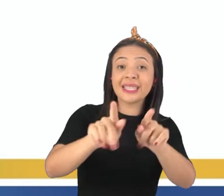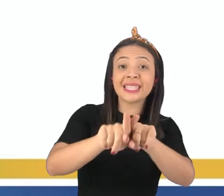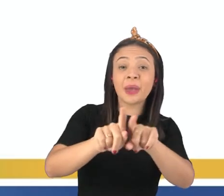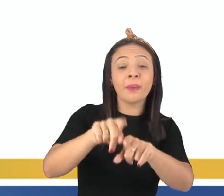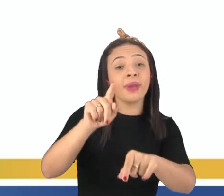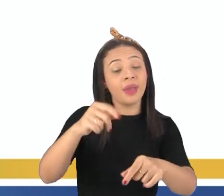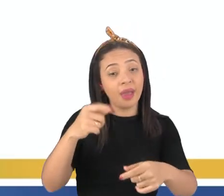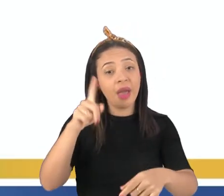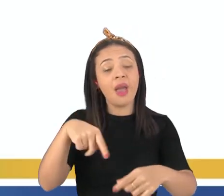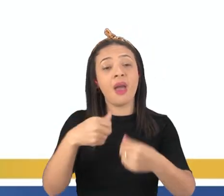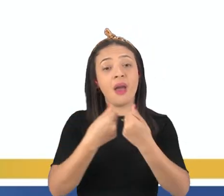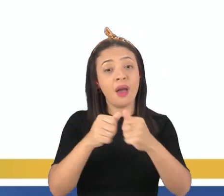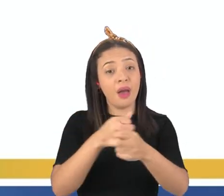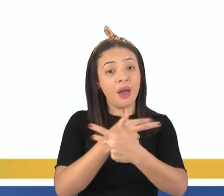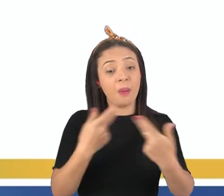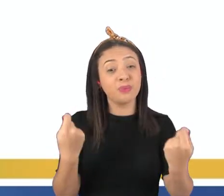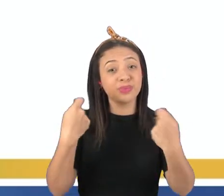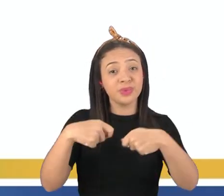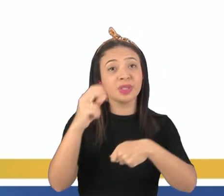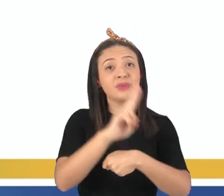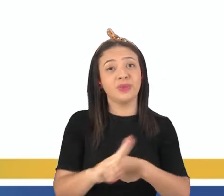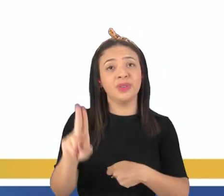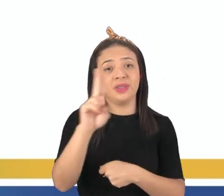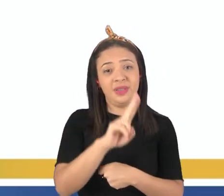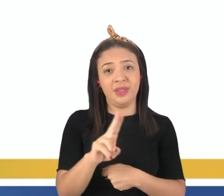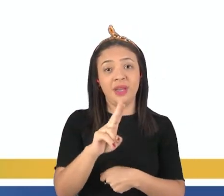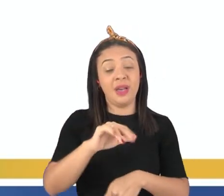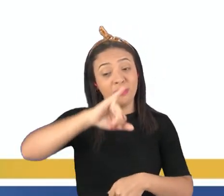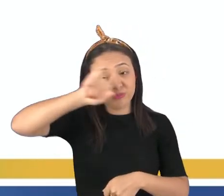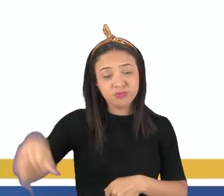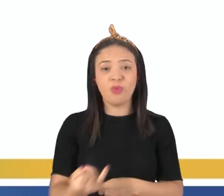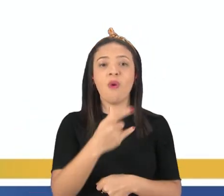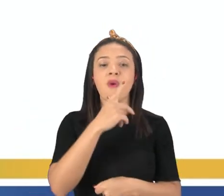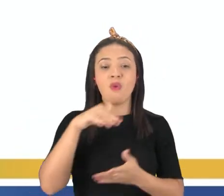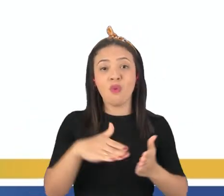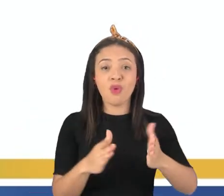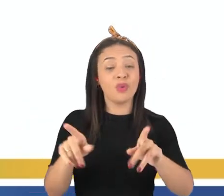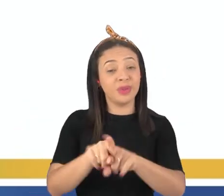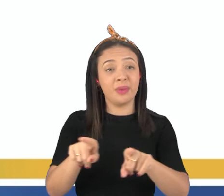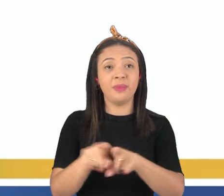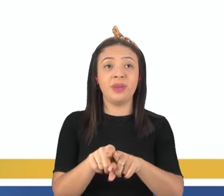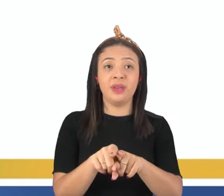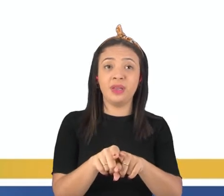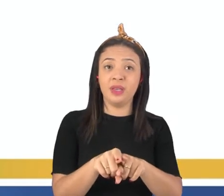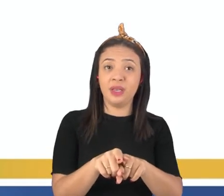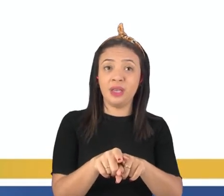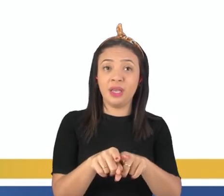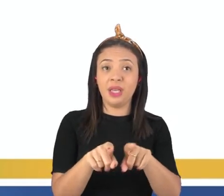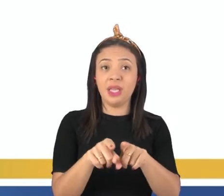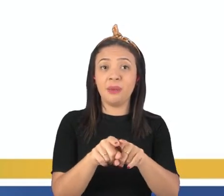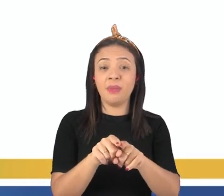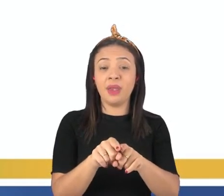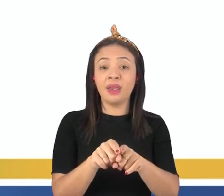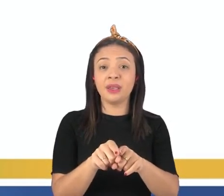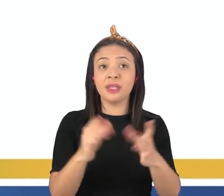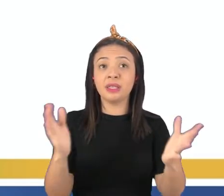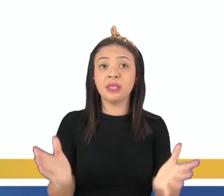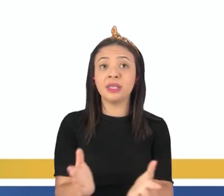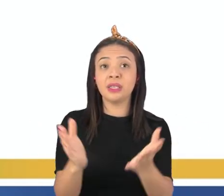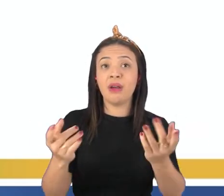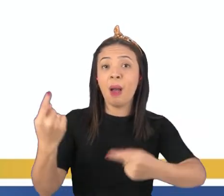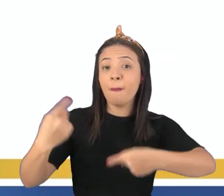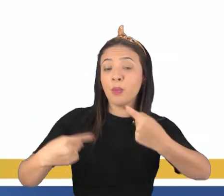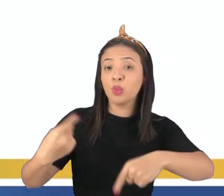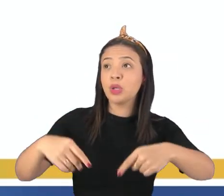de transporte viável, né? Aproveitando os rios como meio de transporte. Contribuir para a política climática e